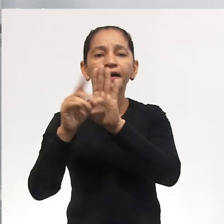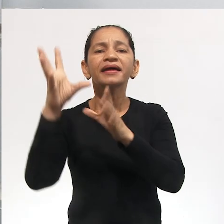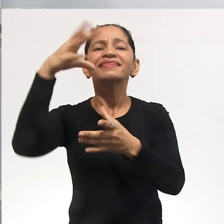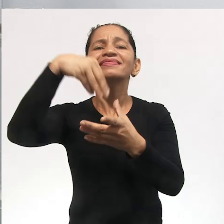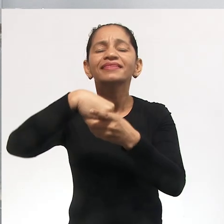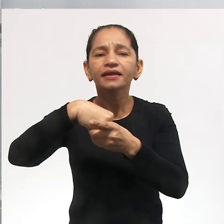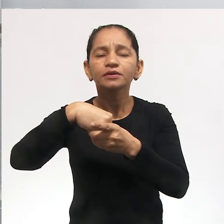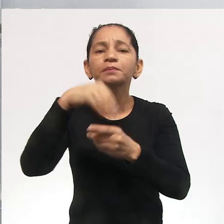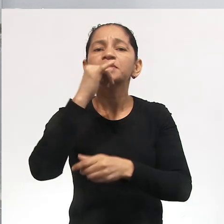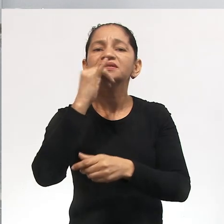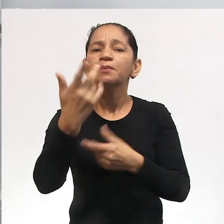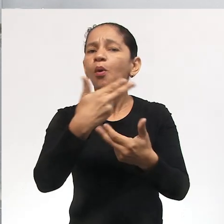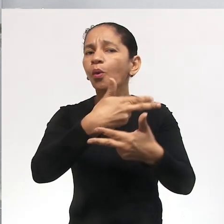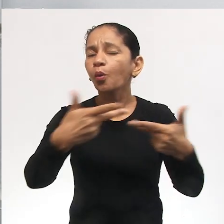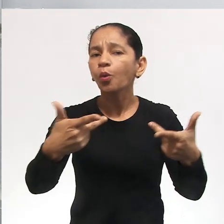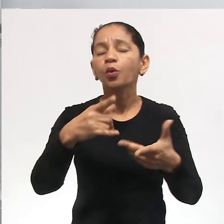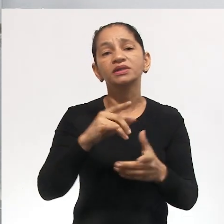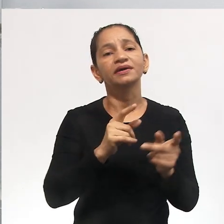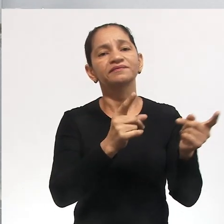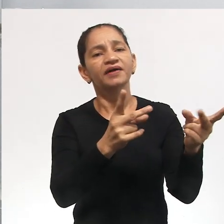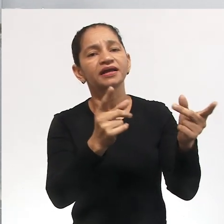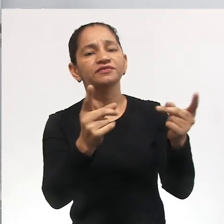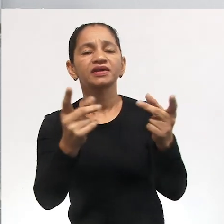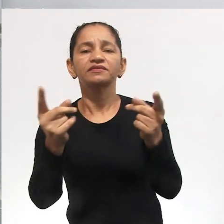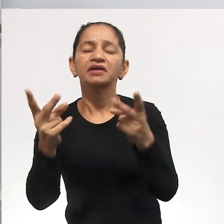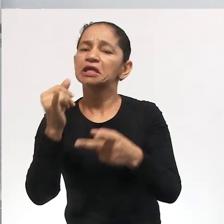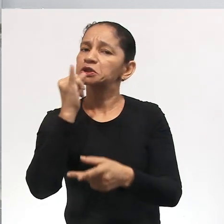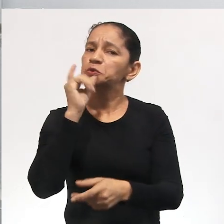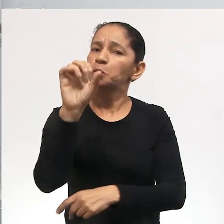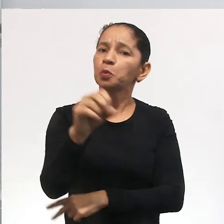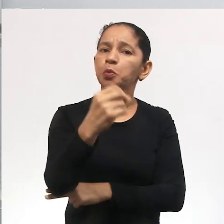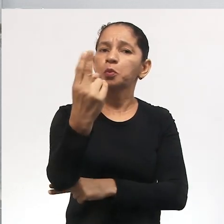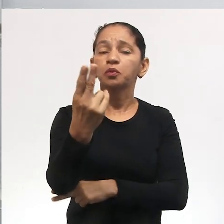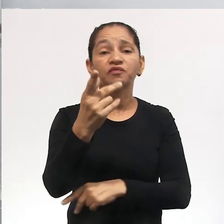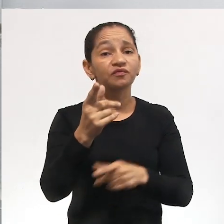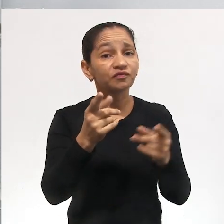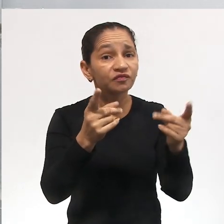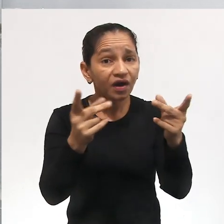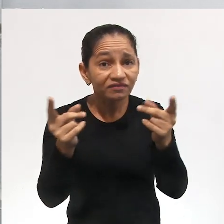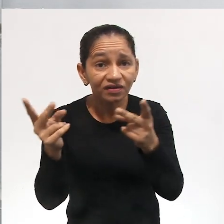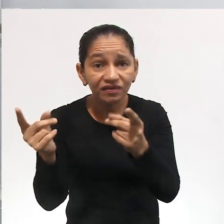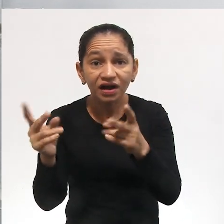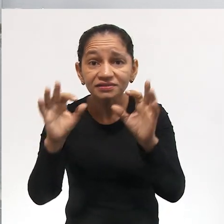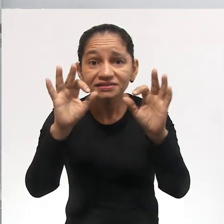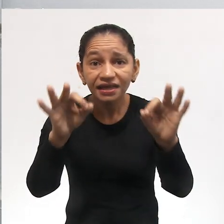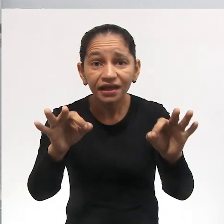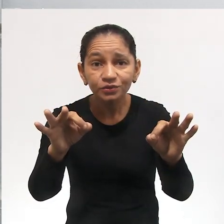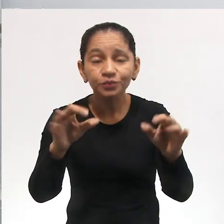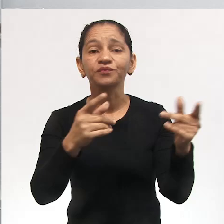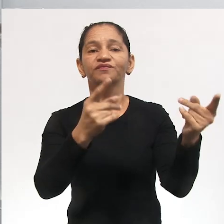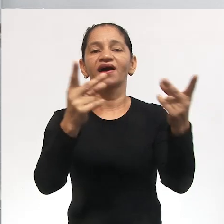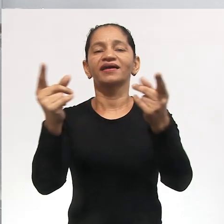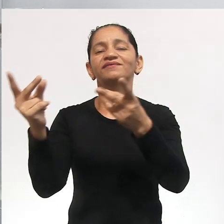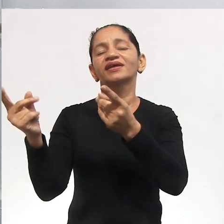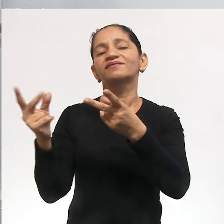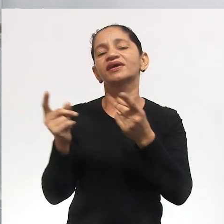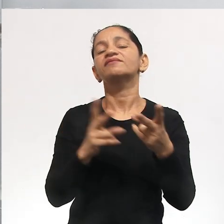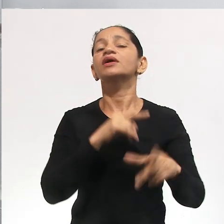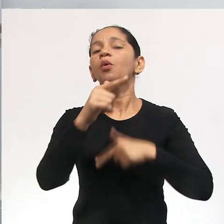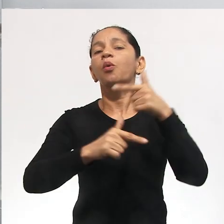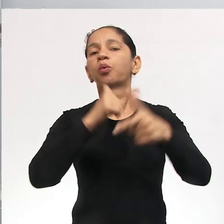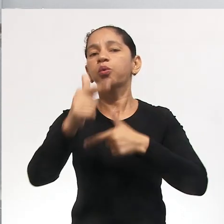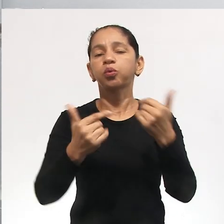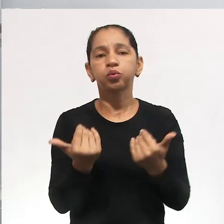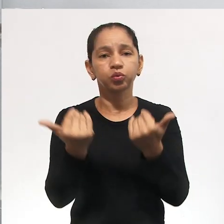receber, ela faturou ela vendeu, quando eu falo faturar é vender, tá, pessoal? Ela faturou, prestou serviços em